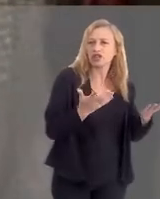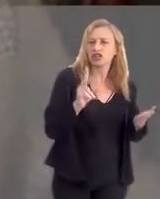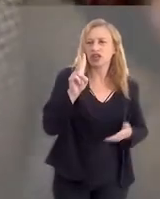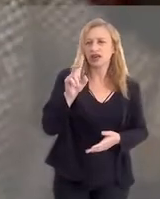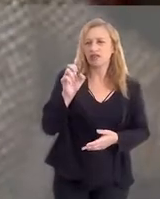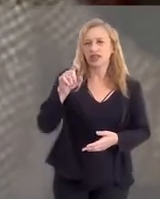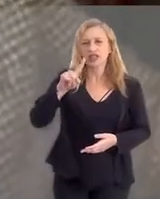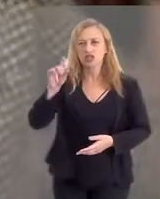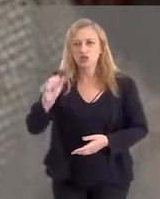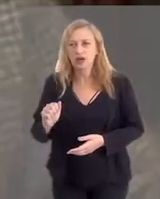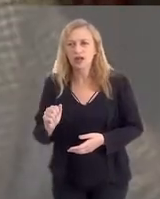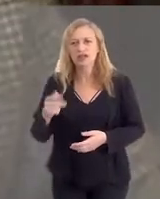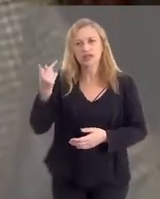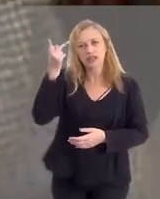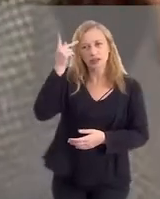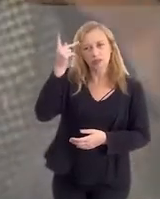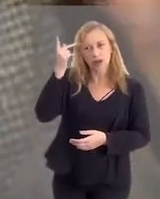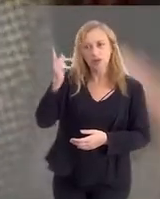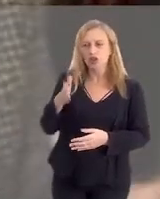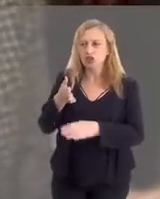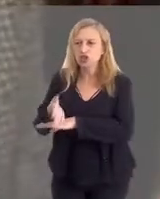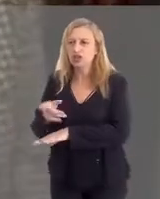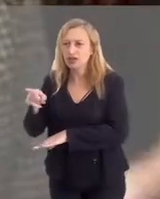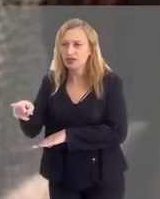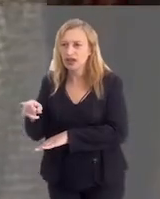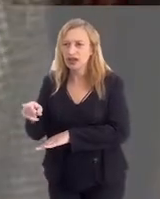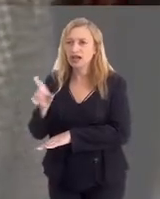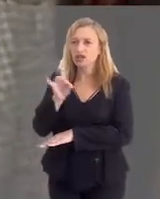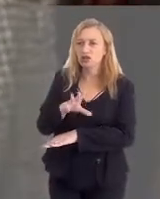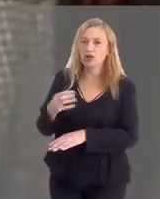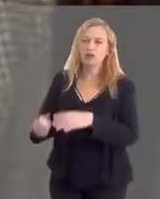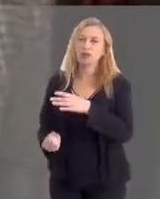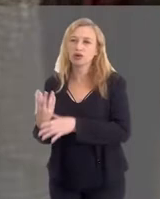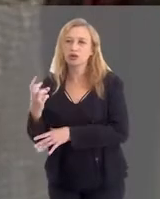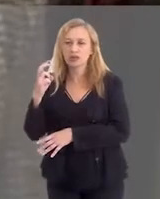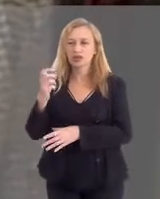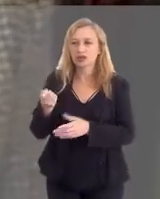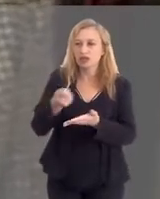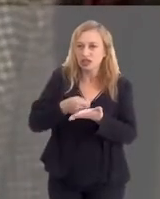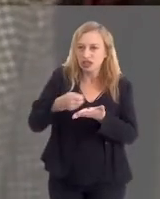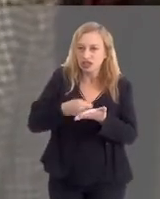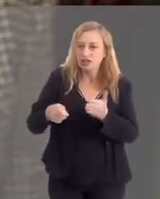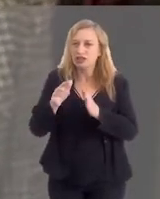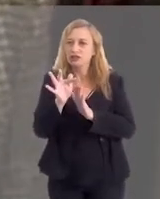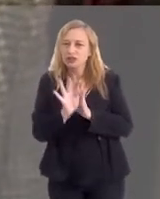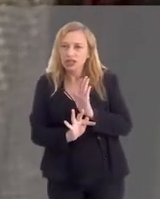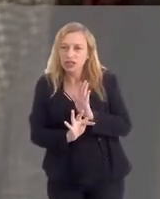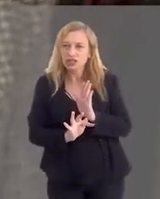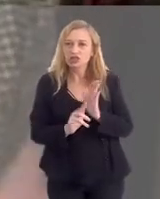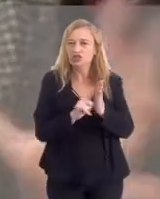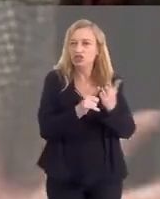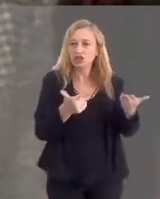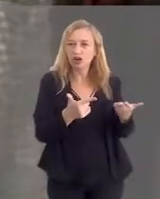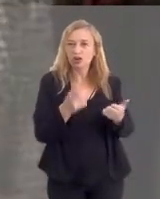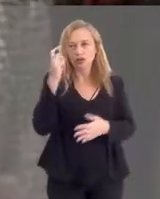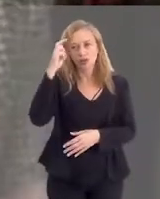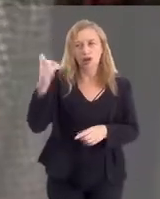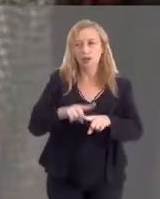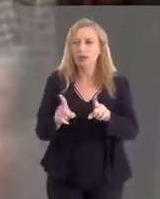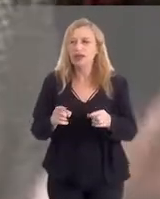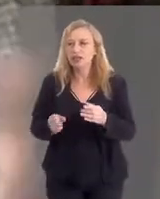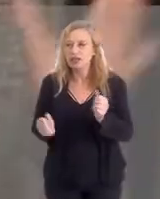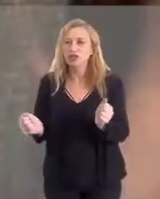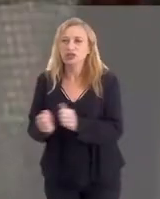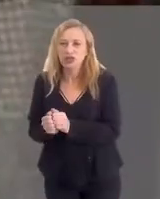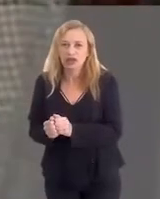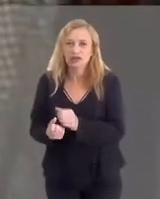de um festival na Venezuela, em São Paulo, em outro lugar, eu chegava lá e acabava fazendo produção. Escrevi um textinho ali de jornalismo cultural,